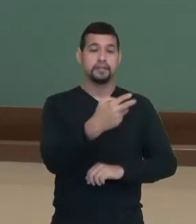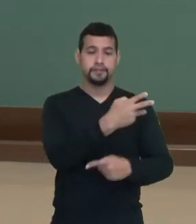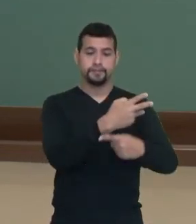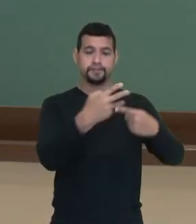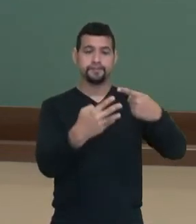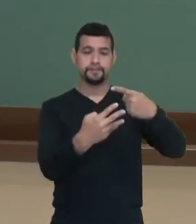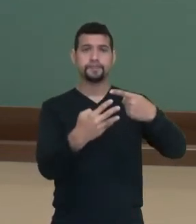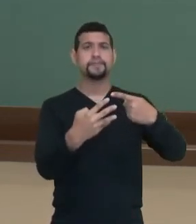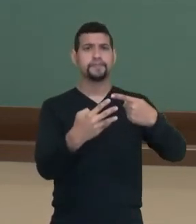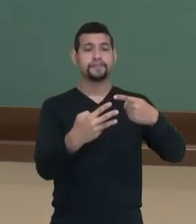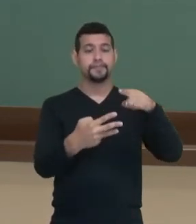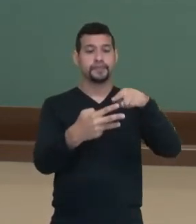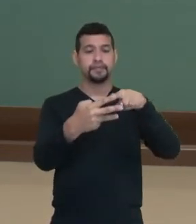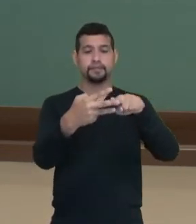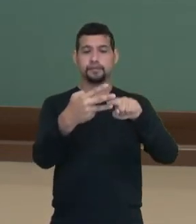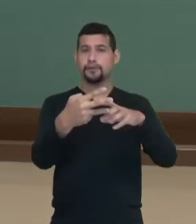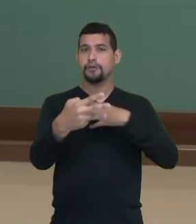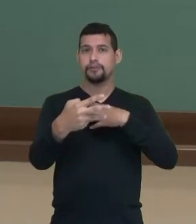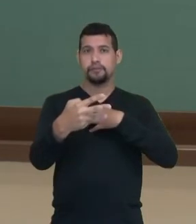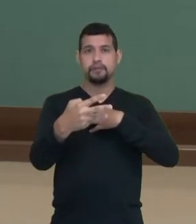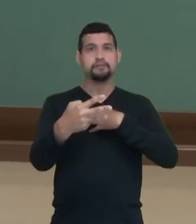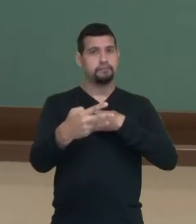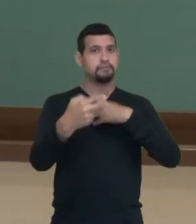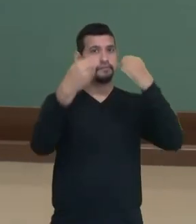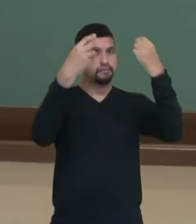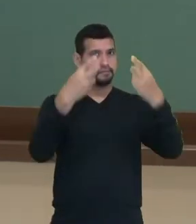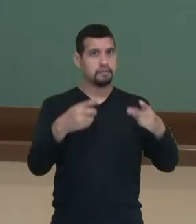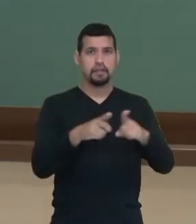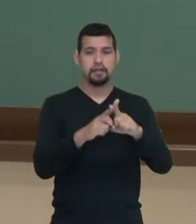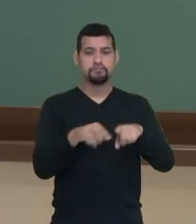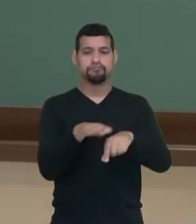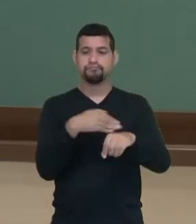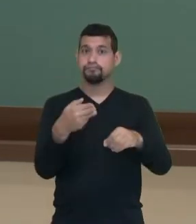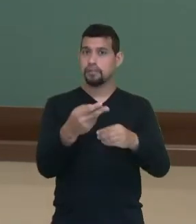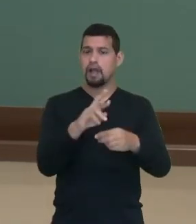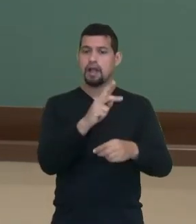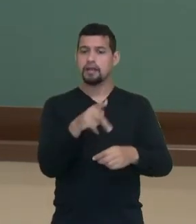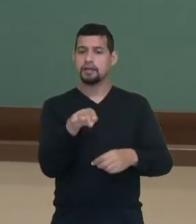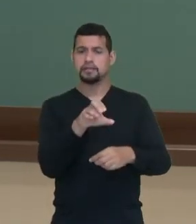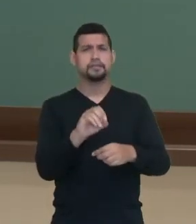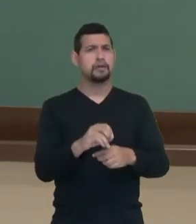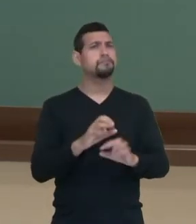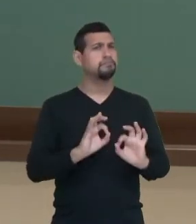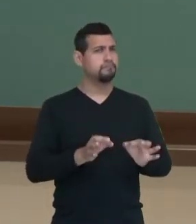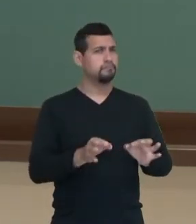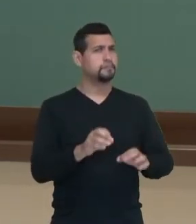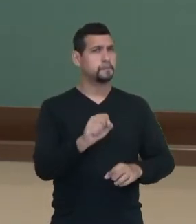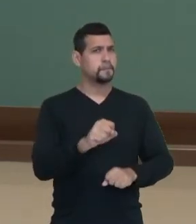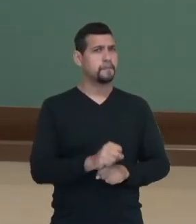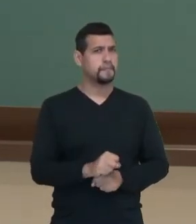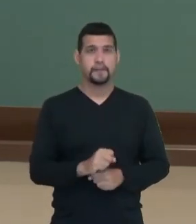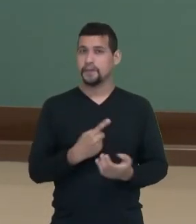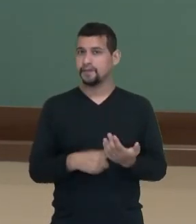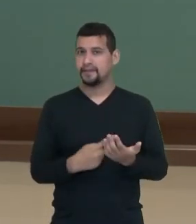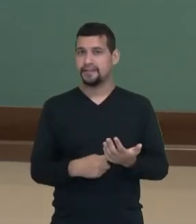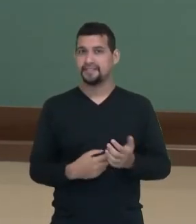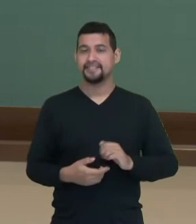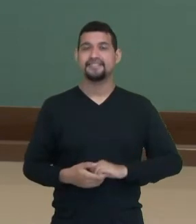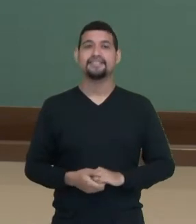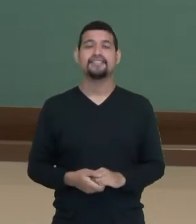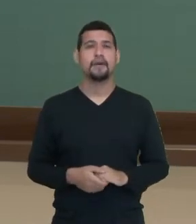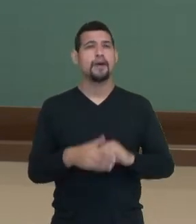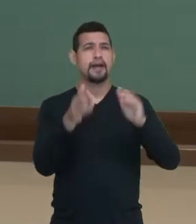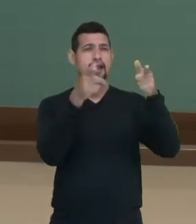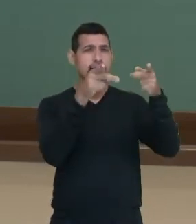3/4. Então, as 3 formas de dizer, de verbalizar essas razões estão corretas, ok? Então,